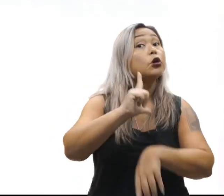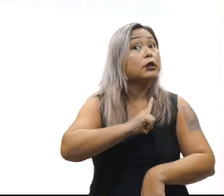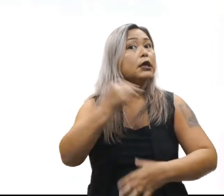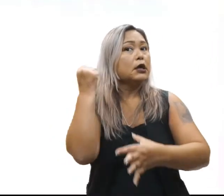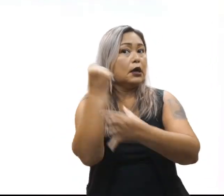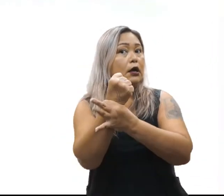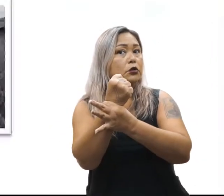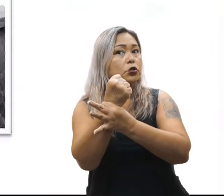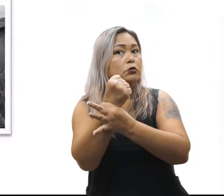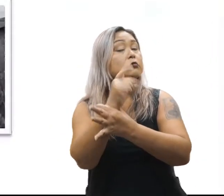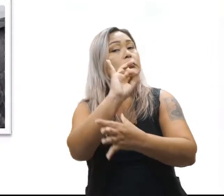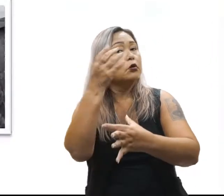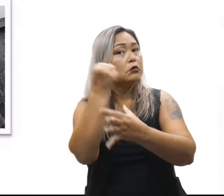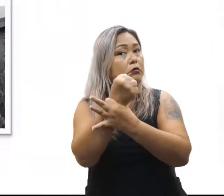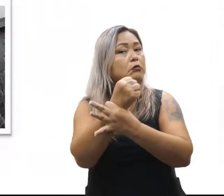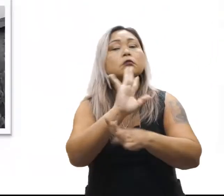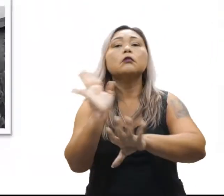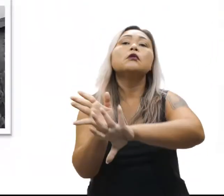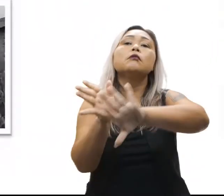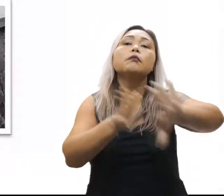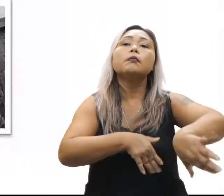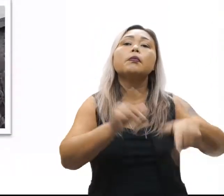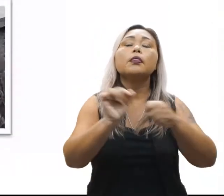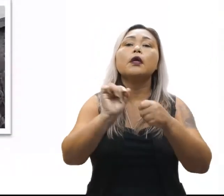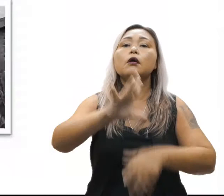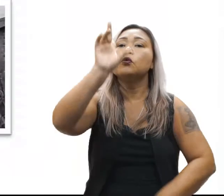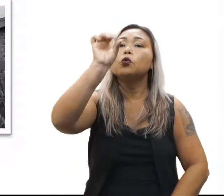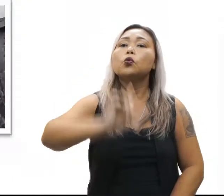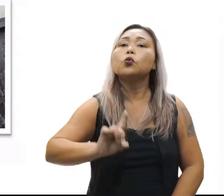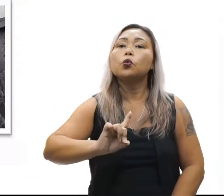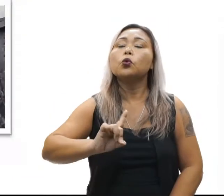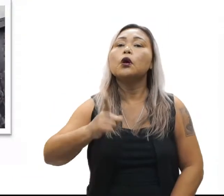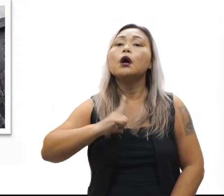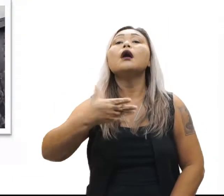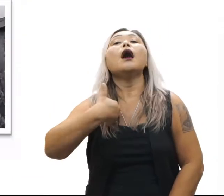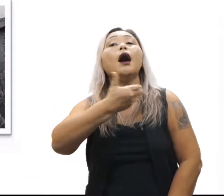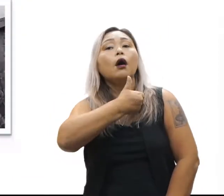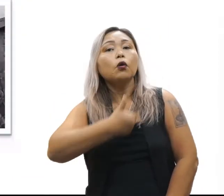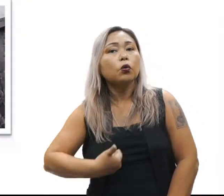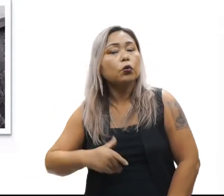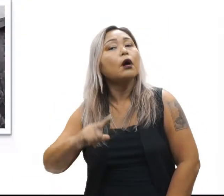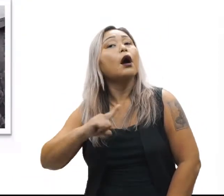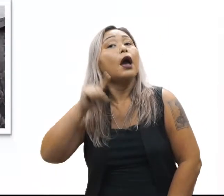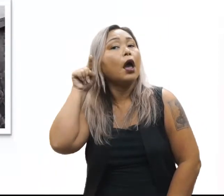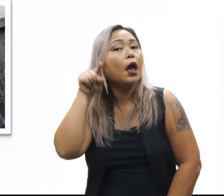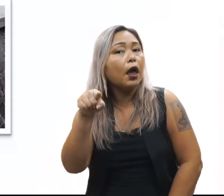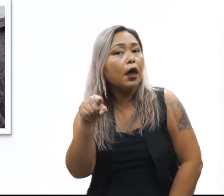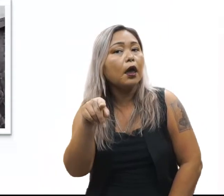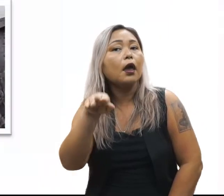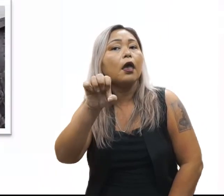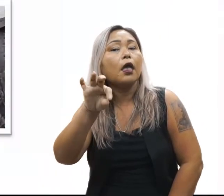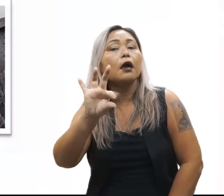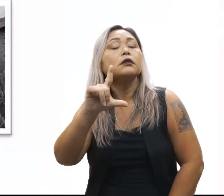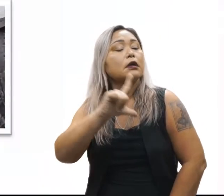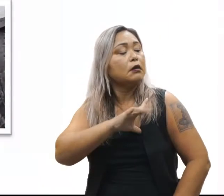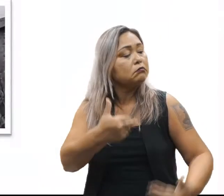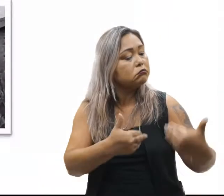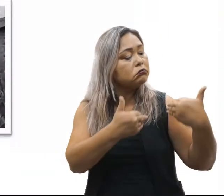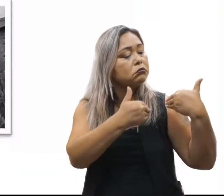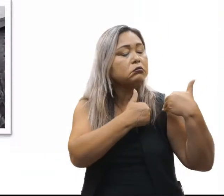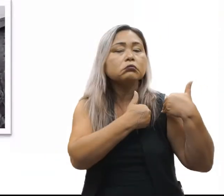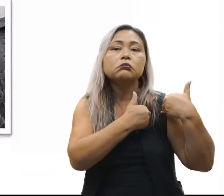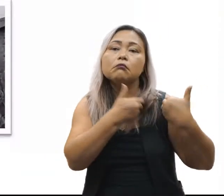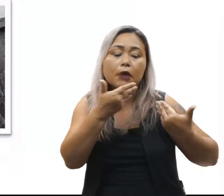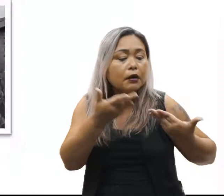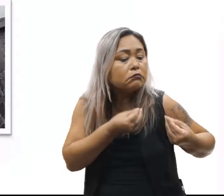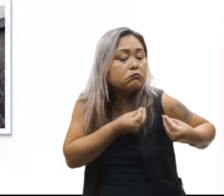Estado garantista. Aqui, o Estado já deve se meter porque ele tem que ser responsável por